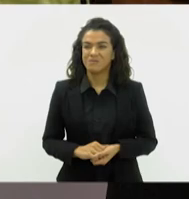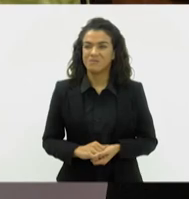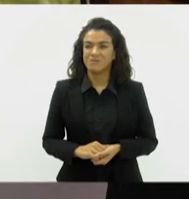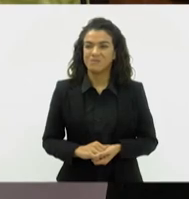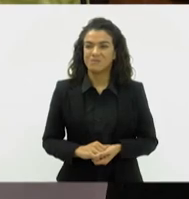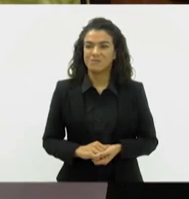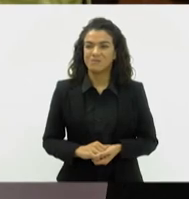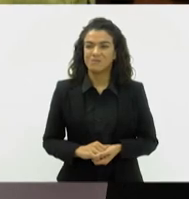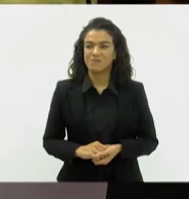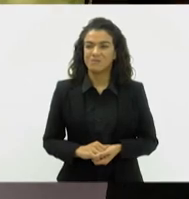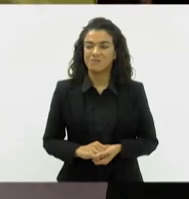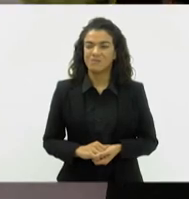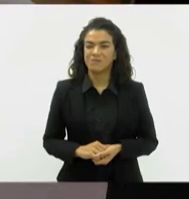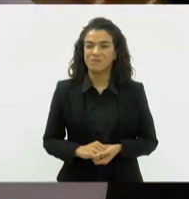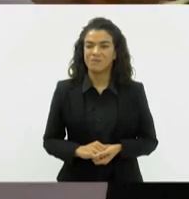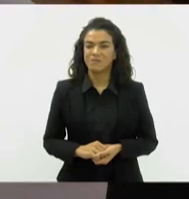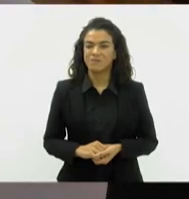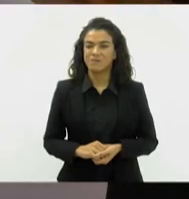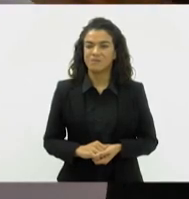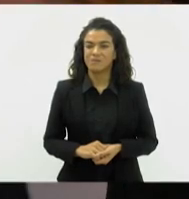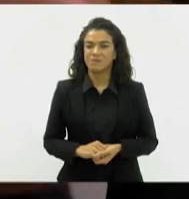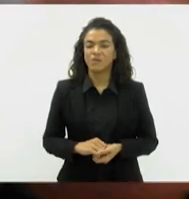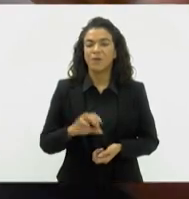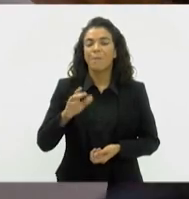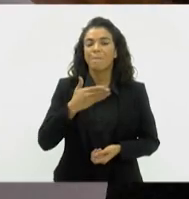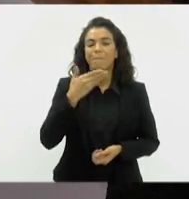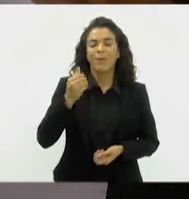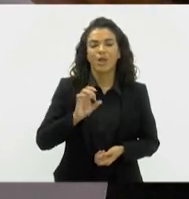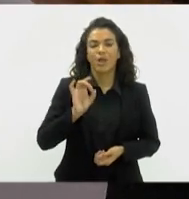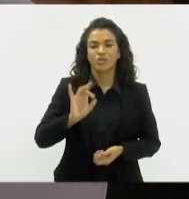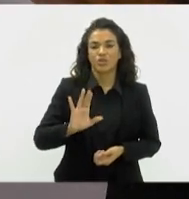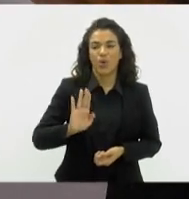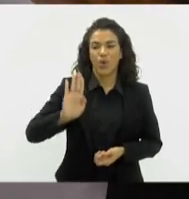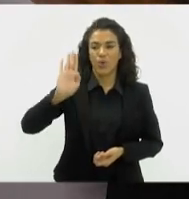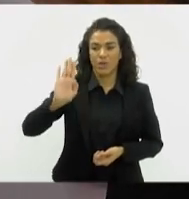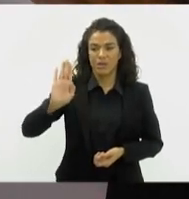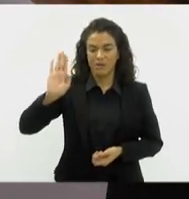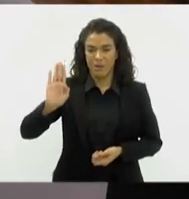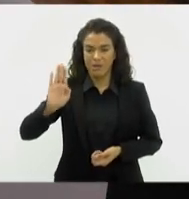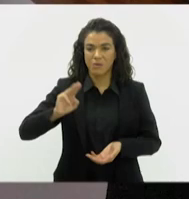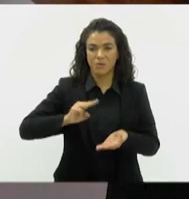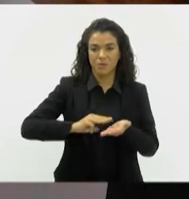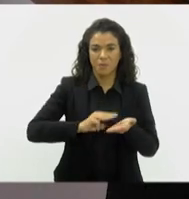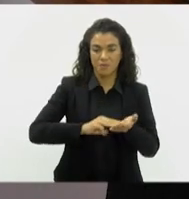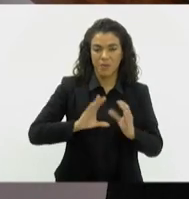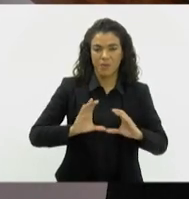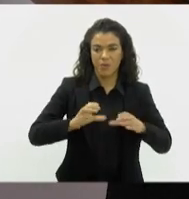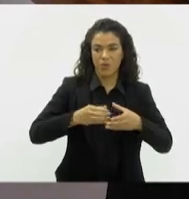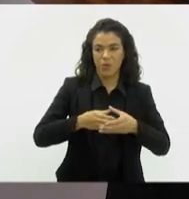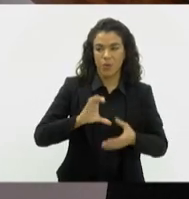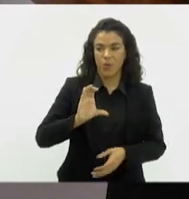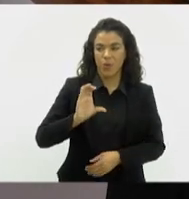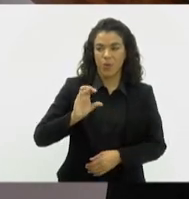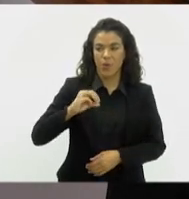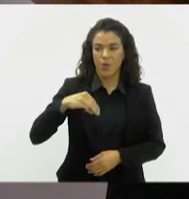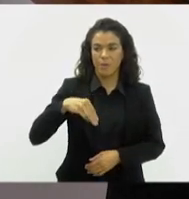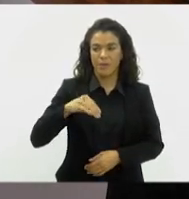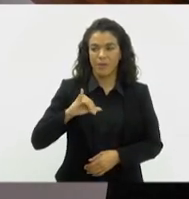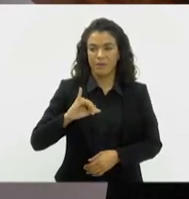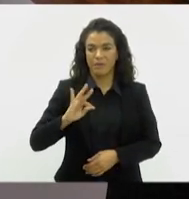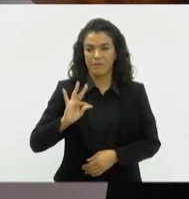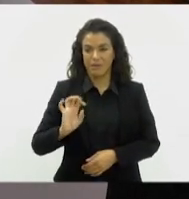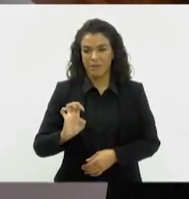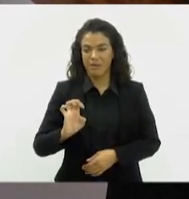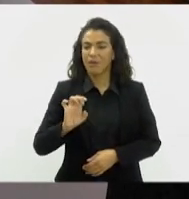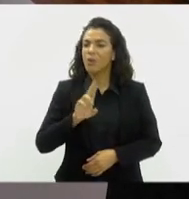É melhor deixar só os candidatos aqui e os membros do comitê e do mecanismo sentados desse lado. Pode ser.